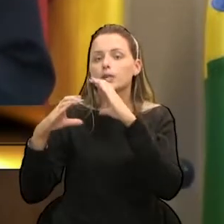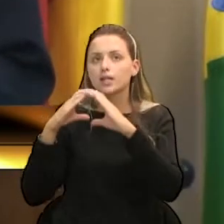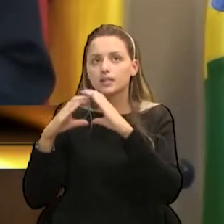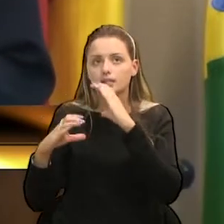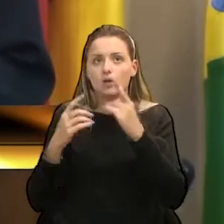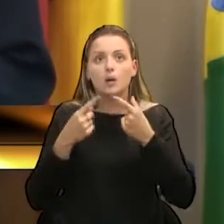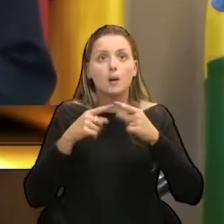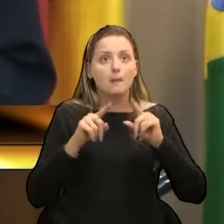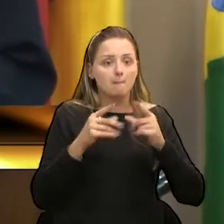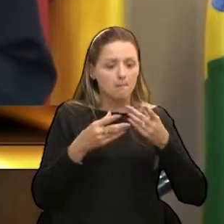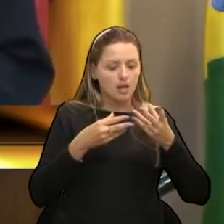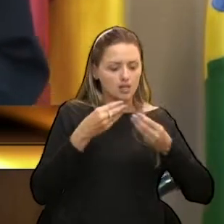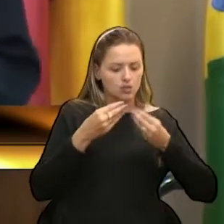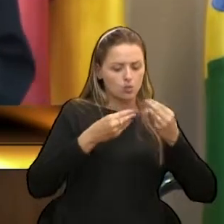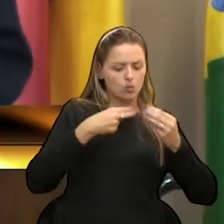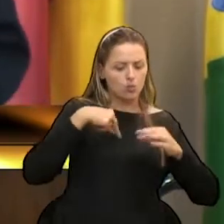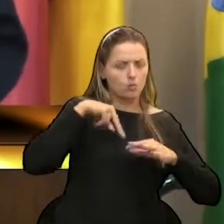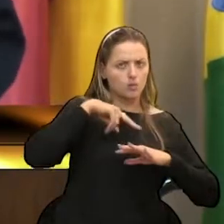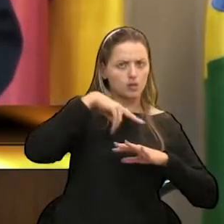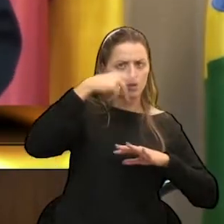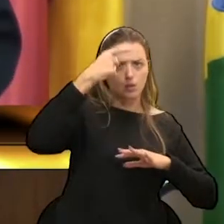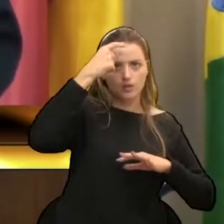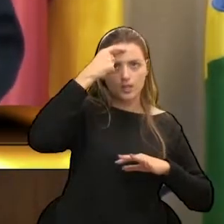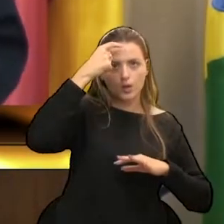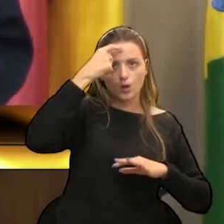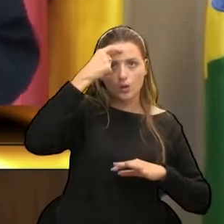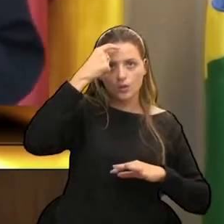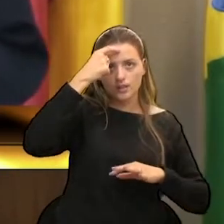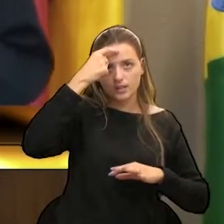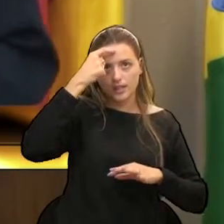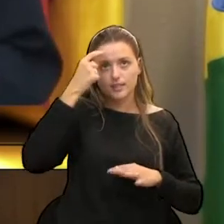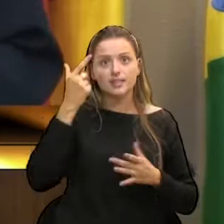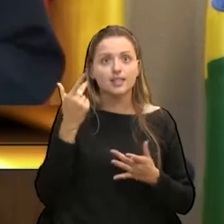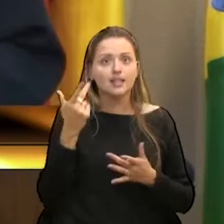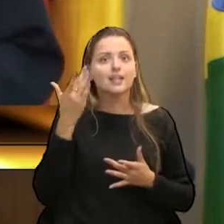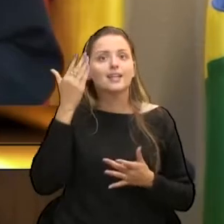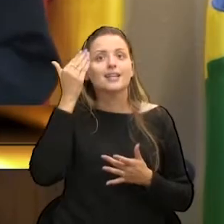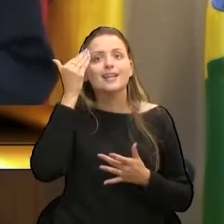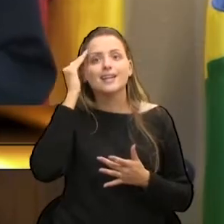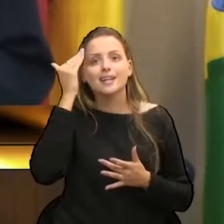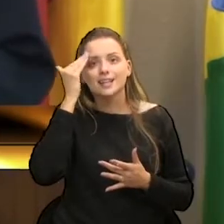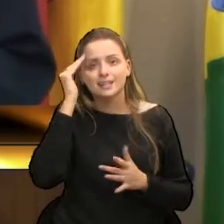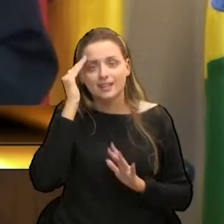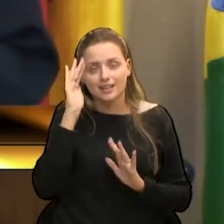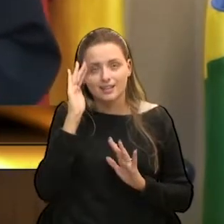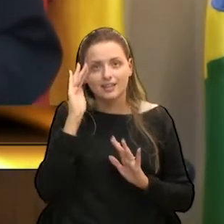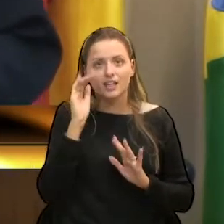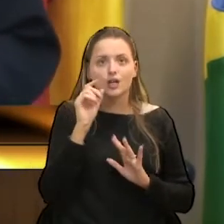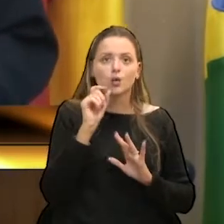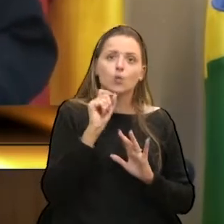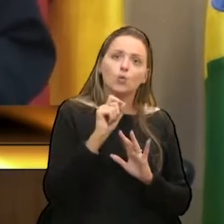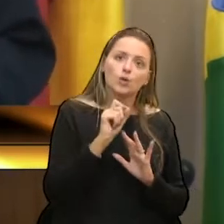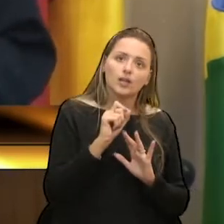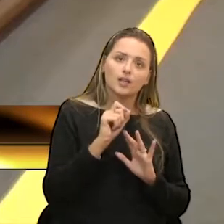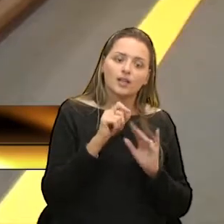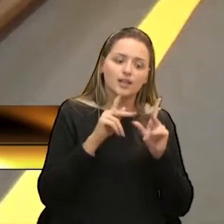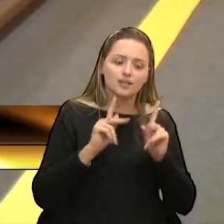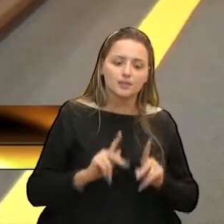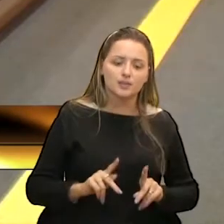como nossas consciências e compreender as fraquezas daqueles que nos